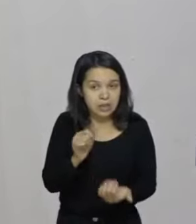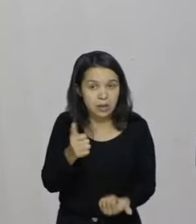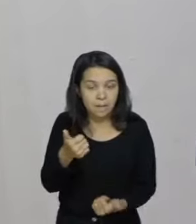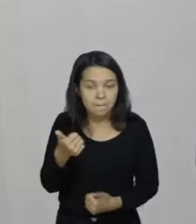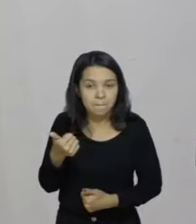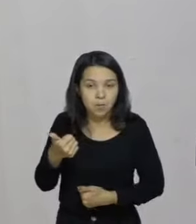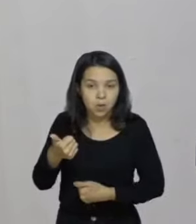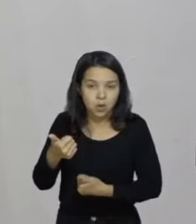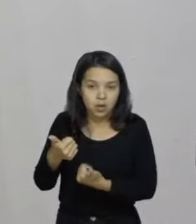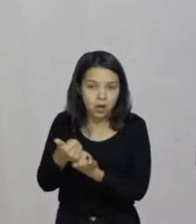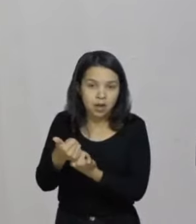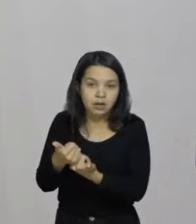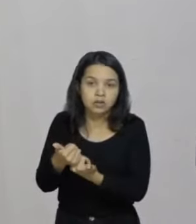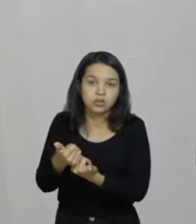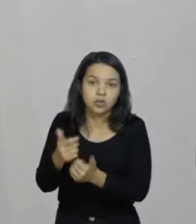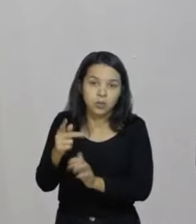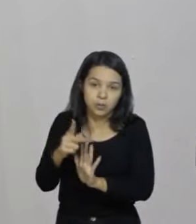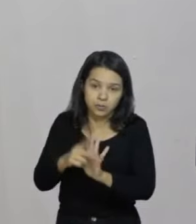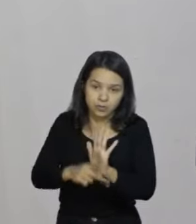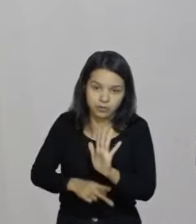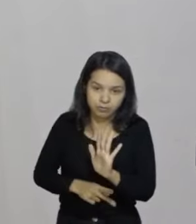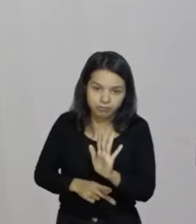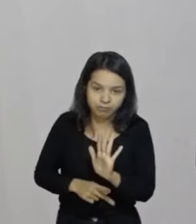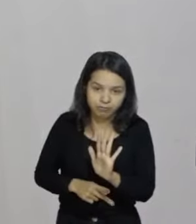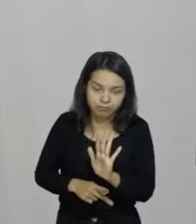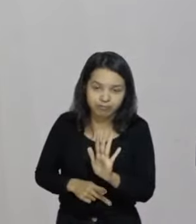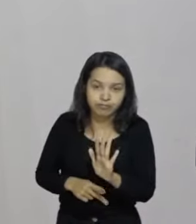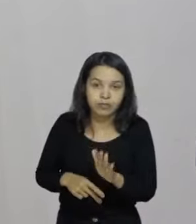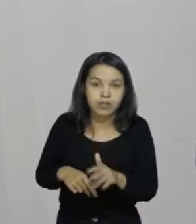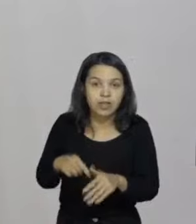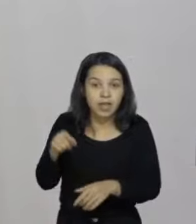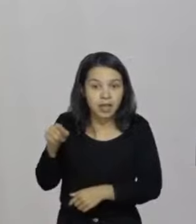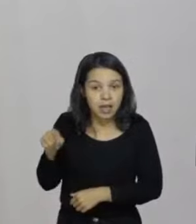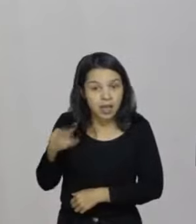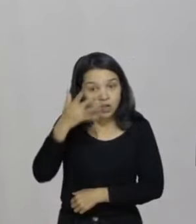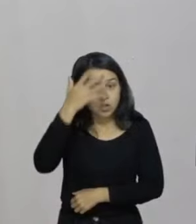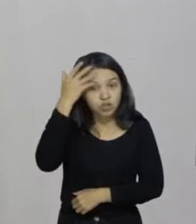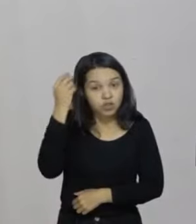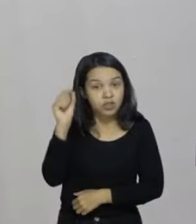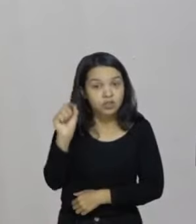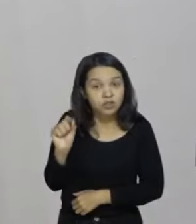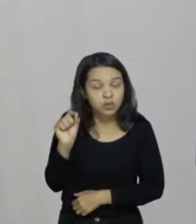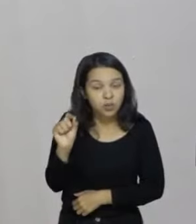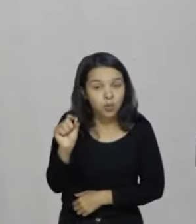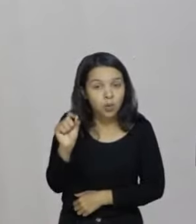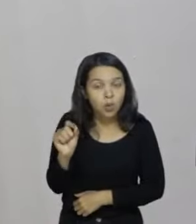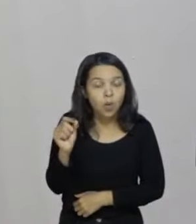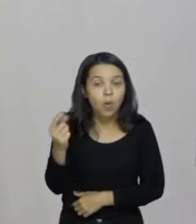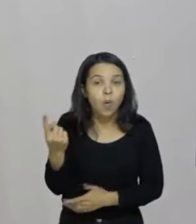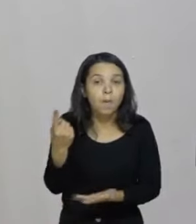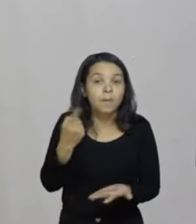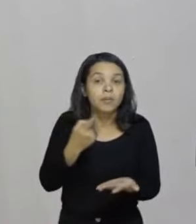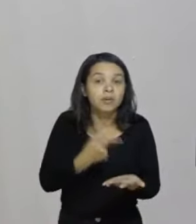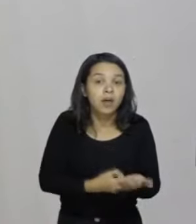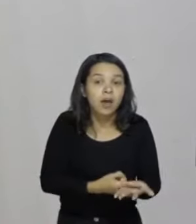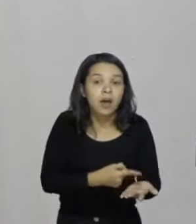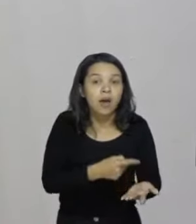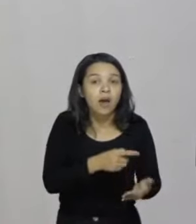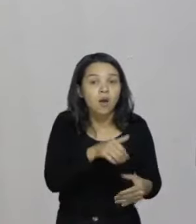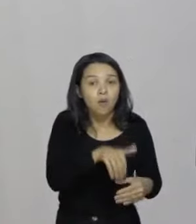o projeto do passado ele só Se Esqueceram de convidar com eleitor Catarinense